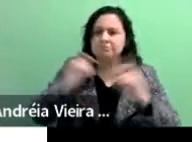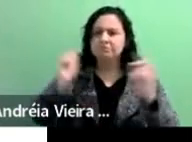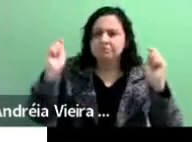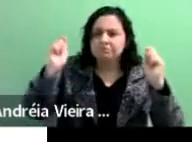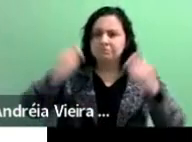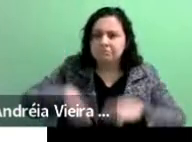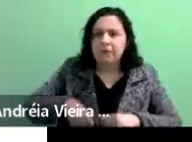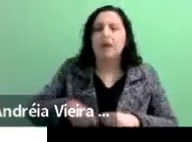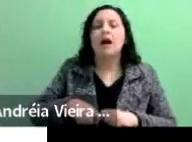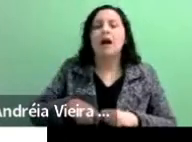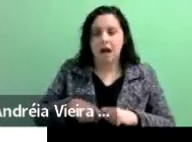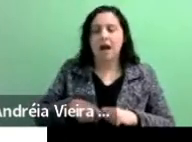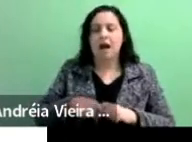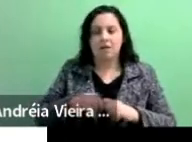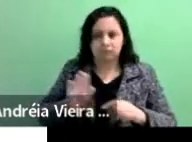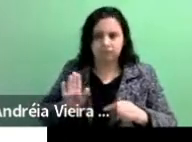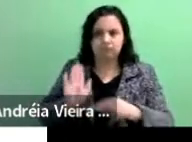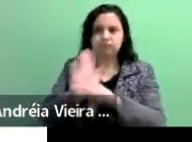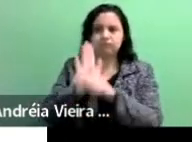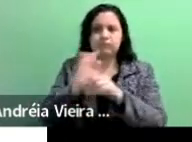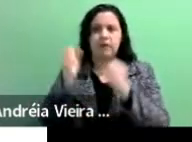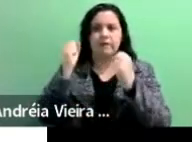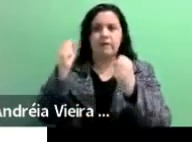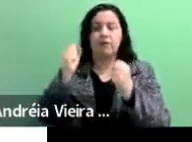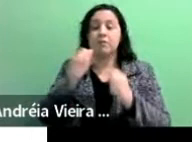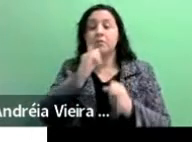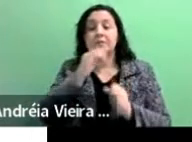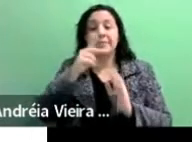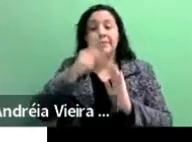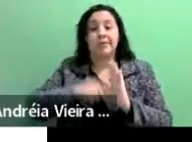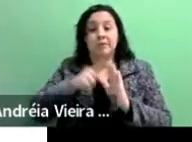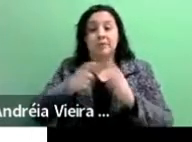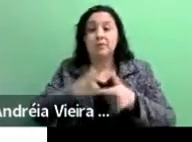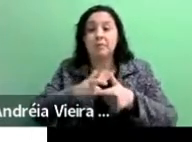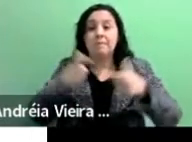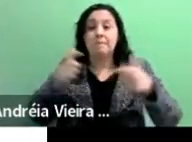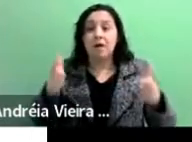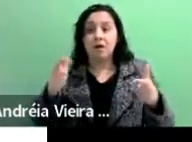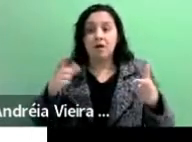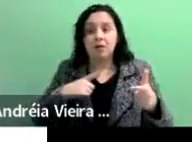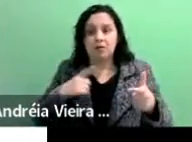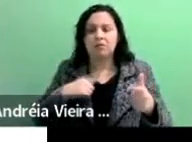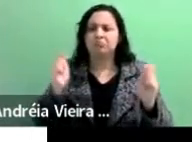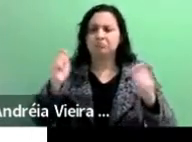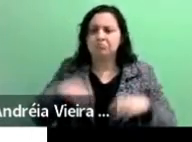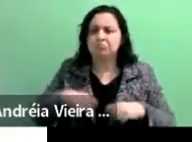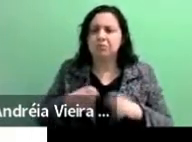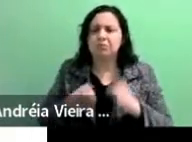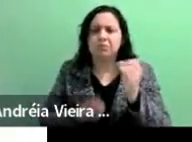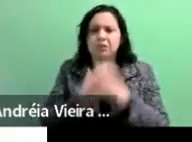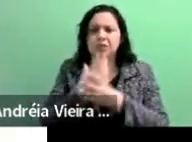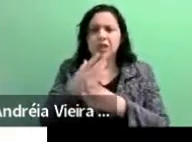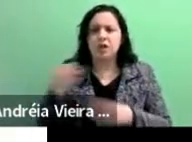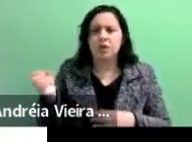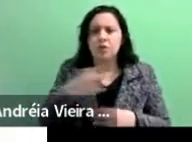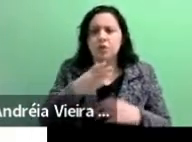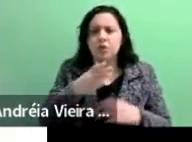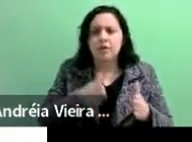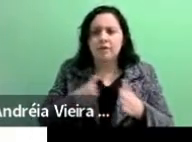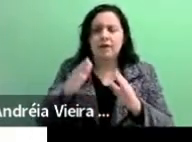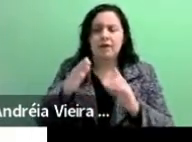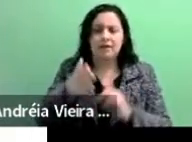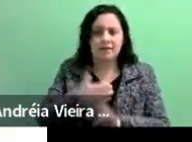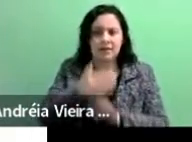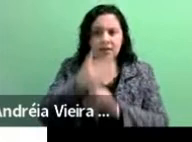estruturantes, projetos maiores, disruptivos, que têm um alto potencial de criar uma nova rota tecnológica que a